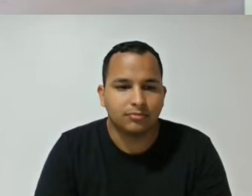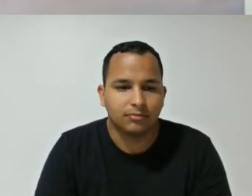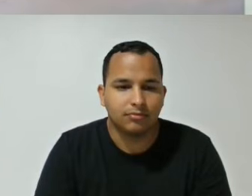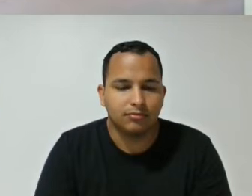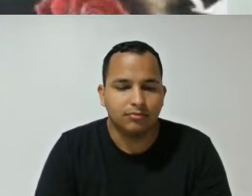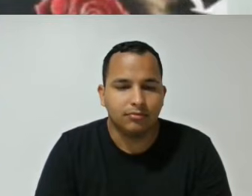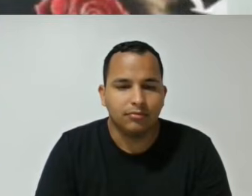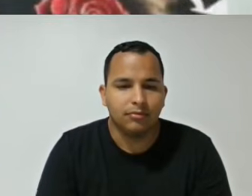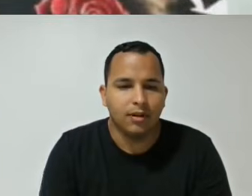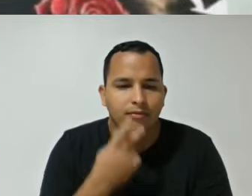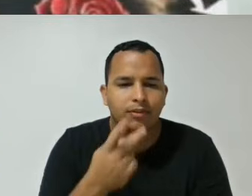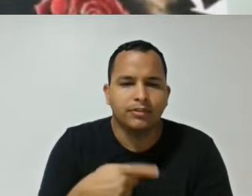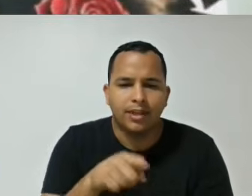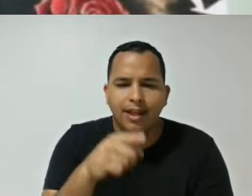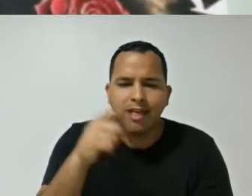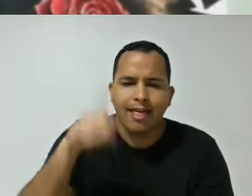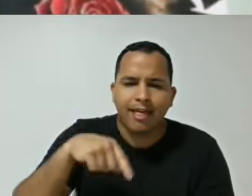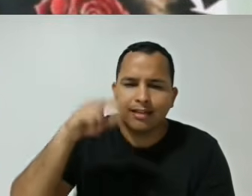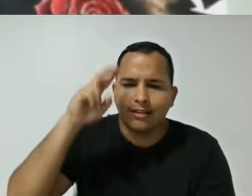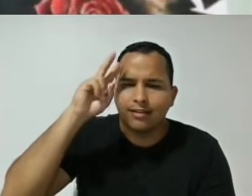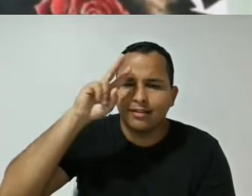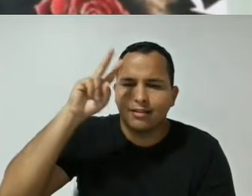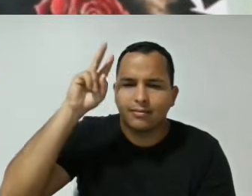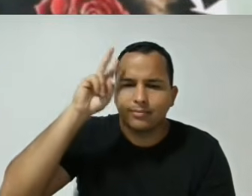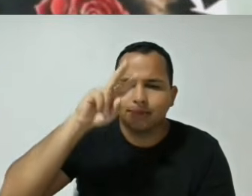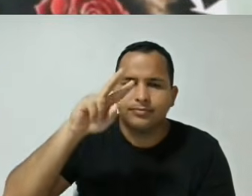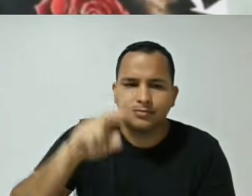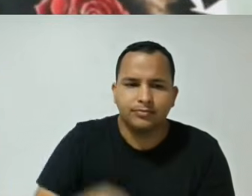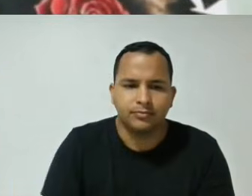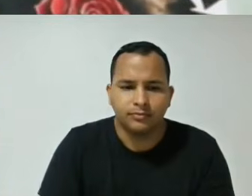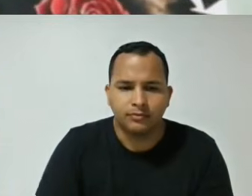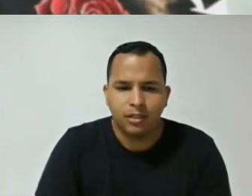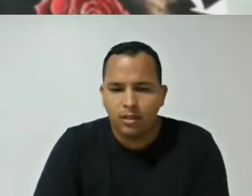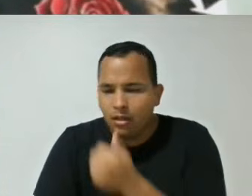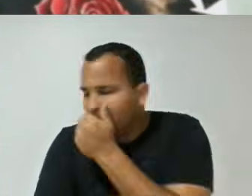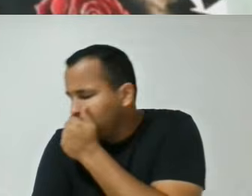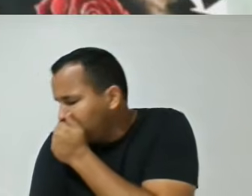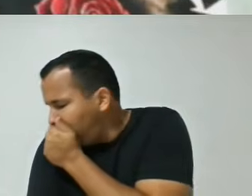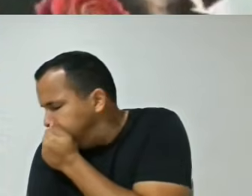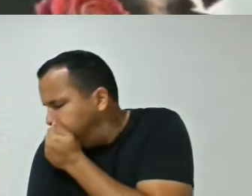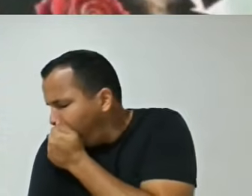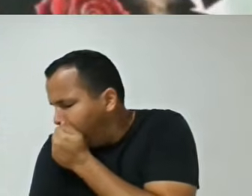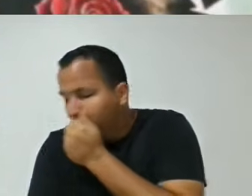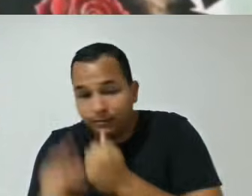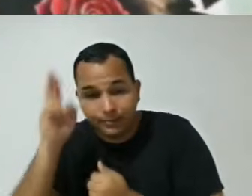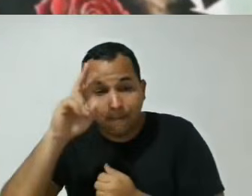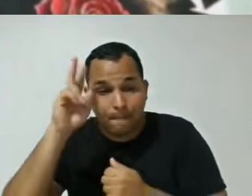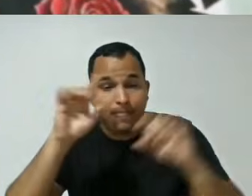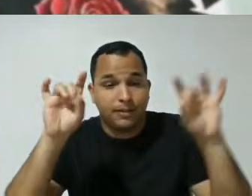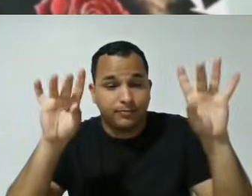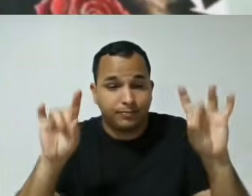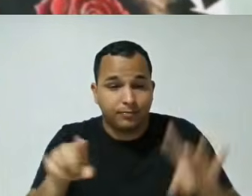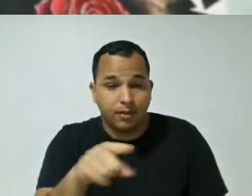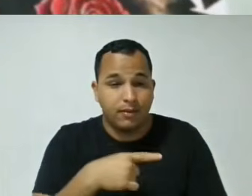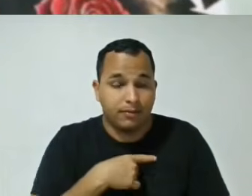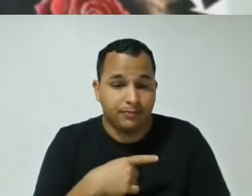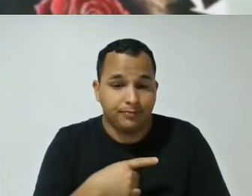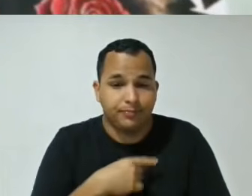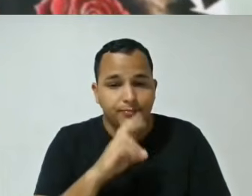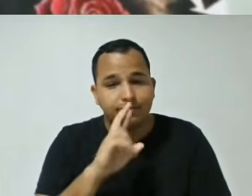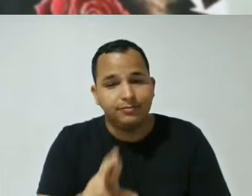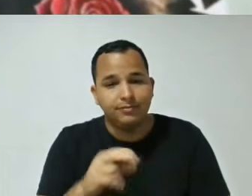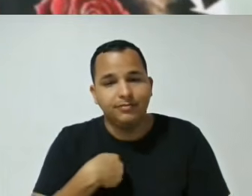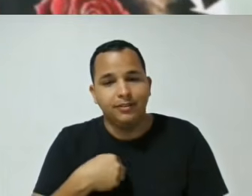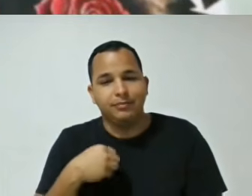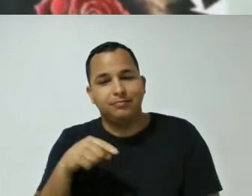Essa é uma das lembranças aí que você tem, que você já falou de algumas lembranças especiais, né? Que você praticamente respondeu a outra pergunta que estava